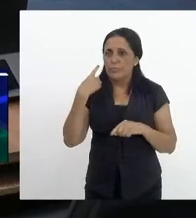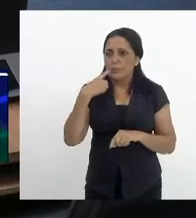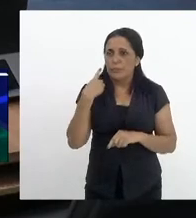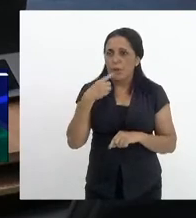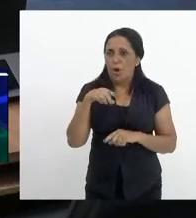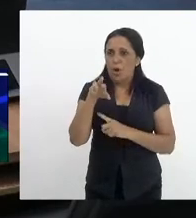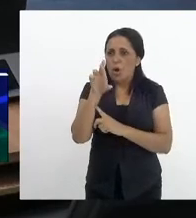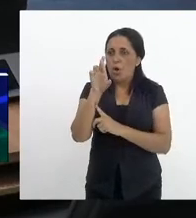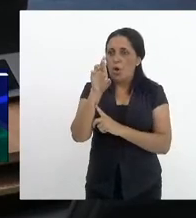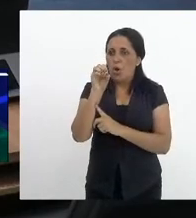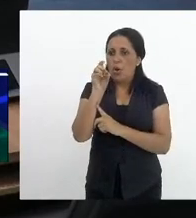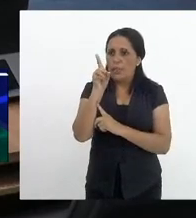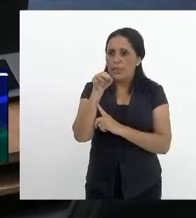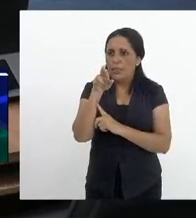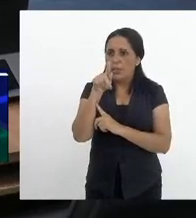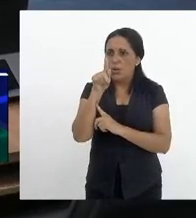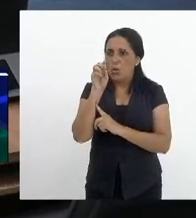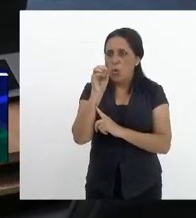Rodrigo Amorim.